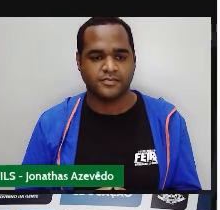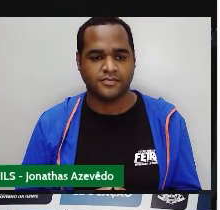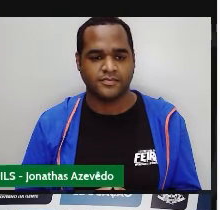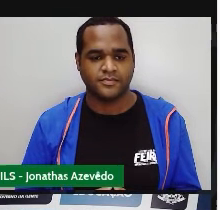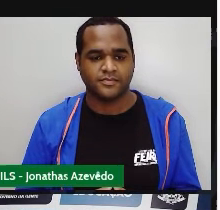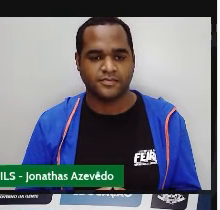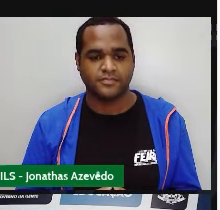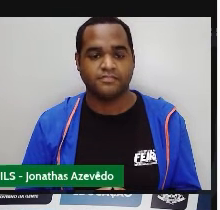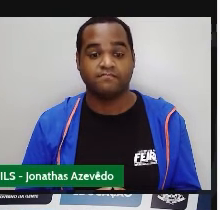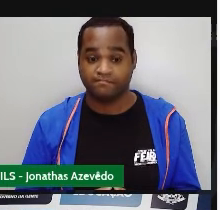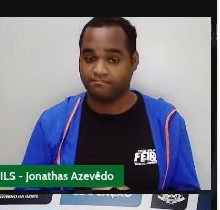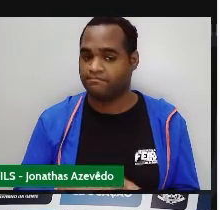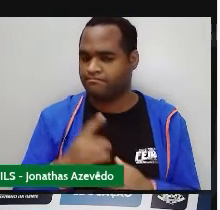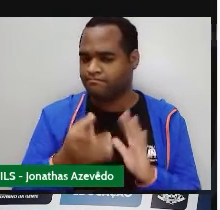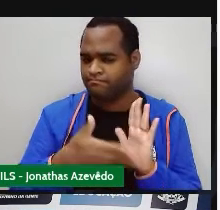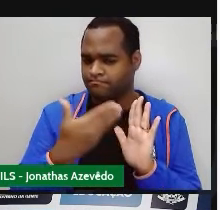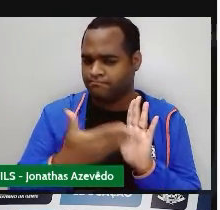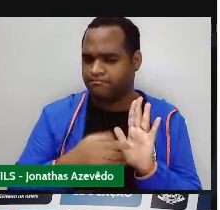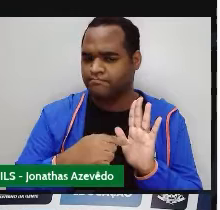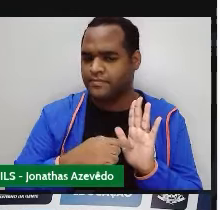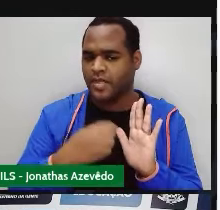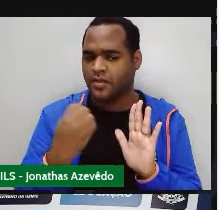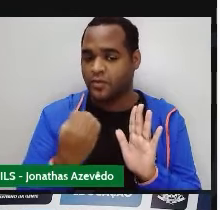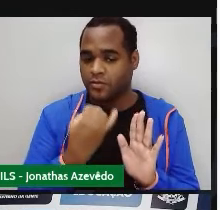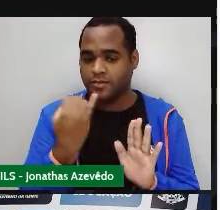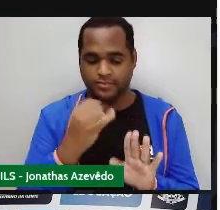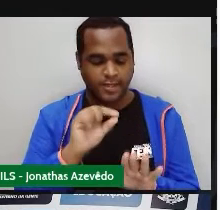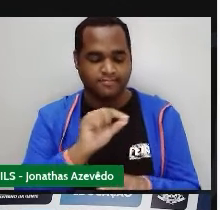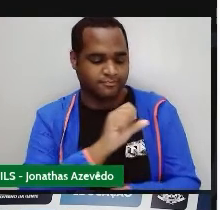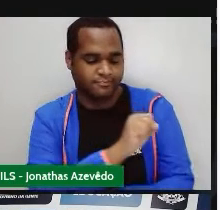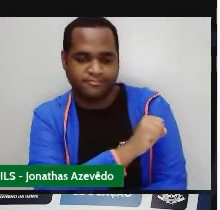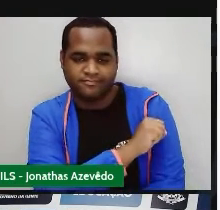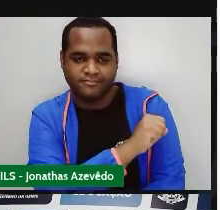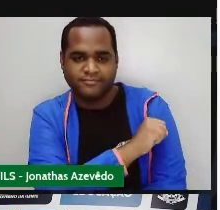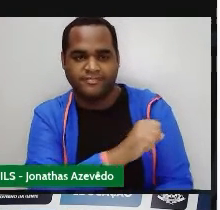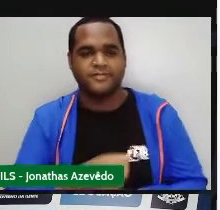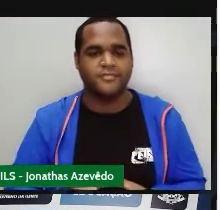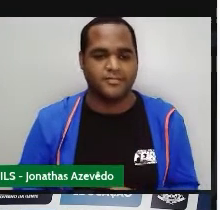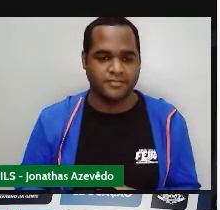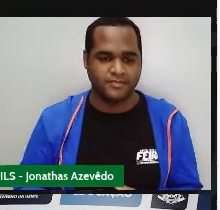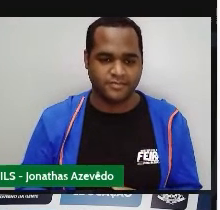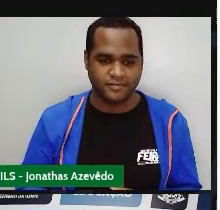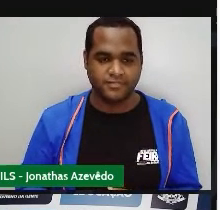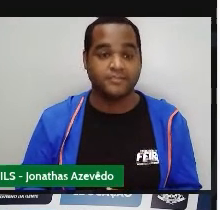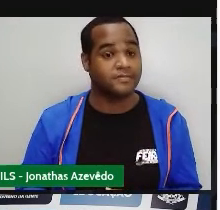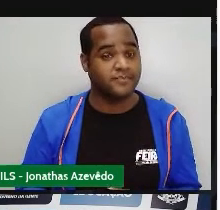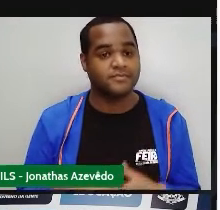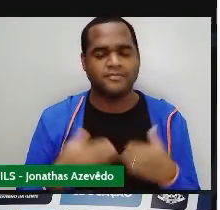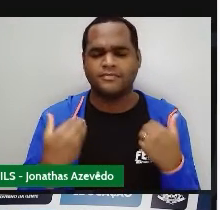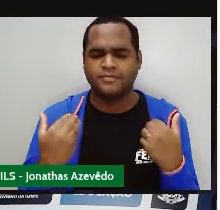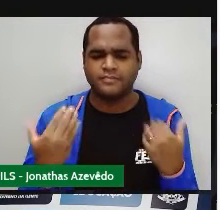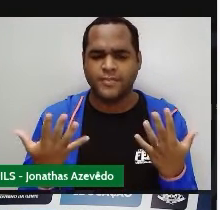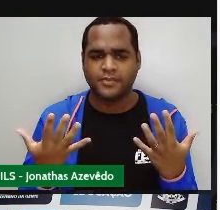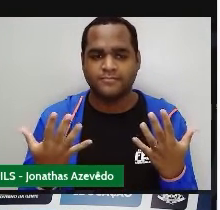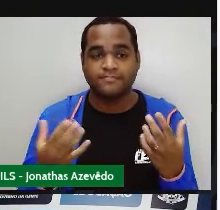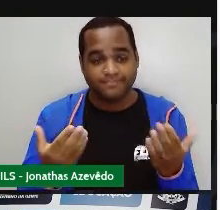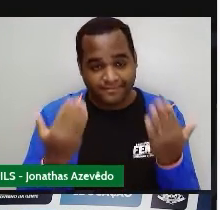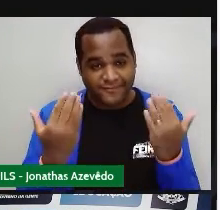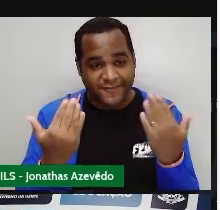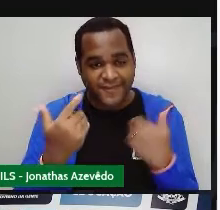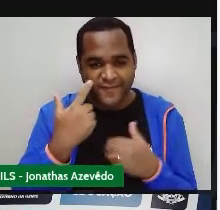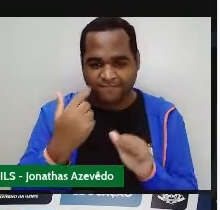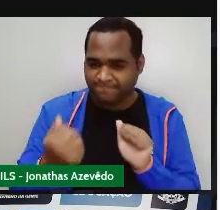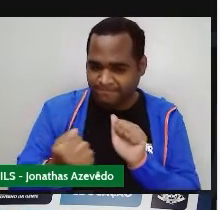80 desse livro não é um livro para oitavo ano Tá bom então vamos